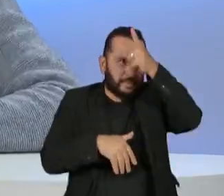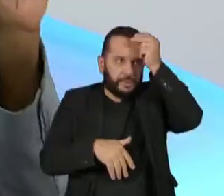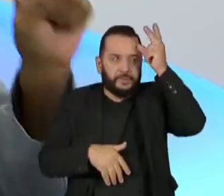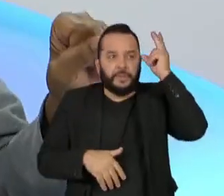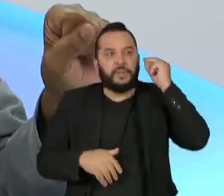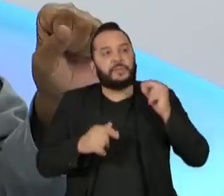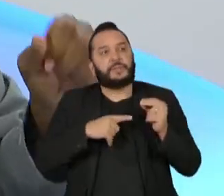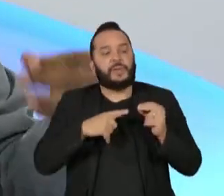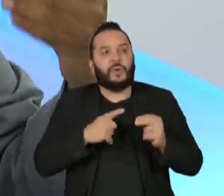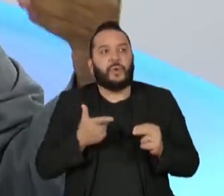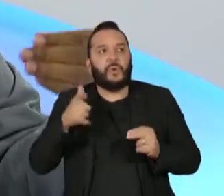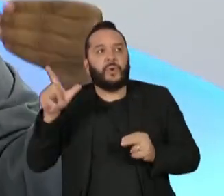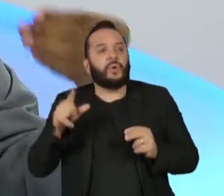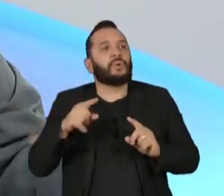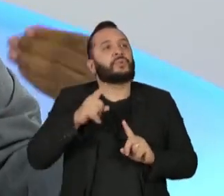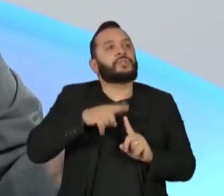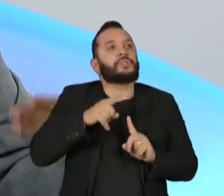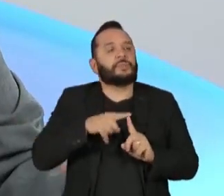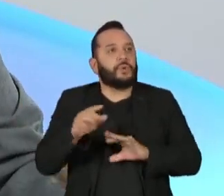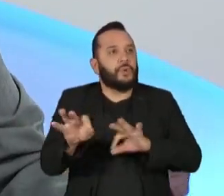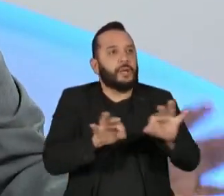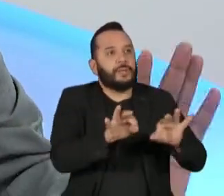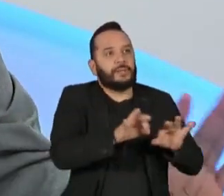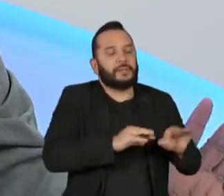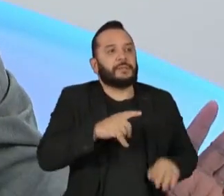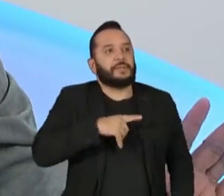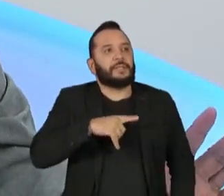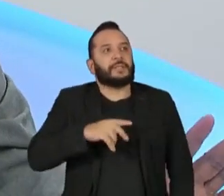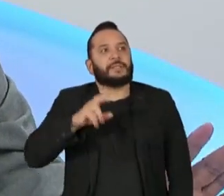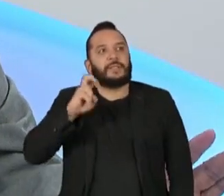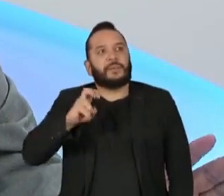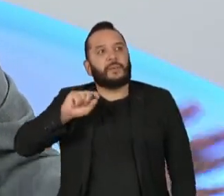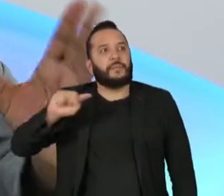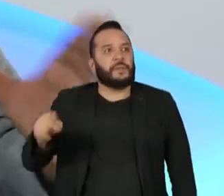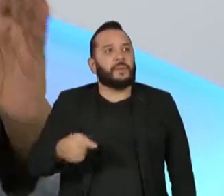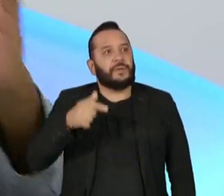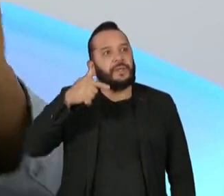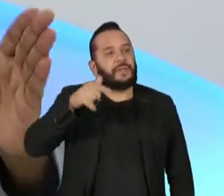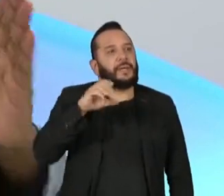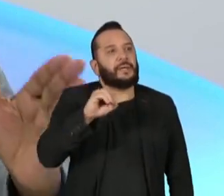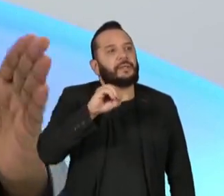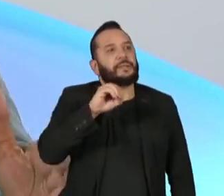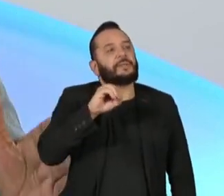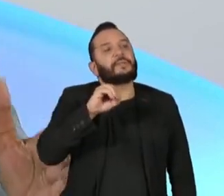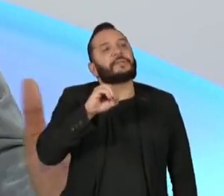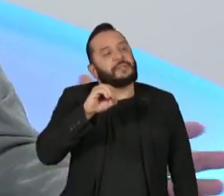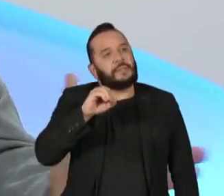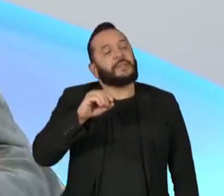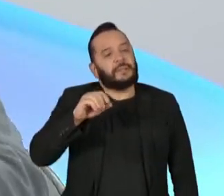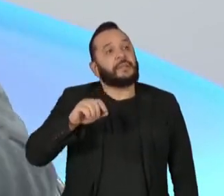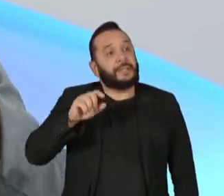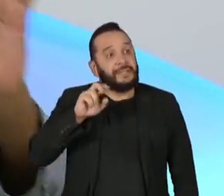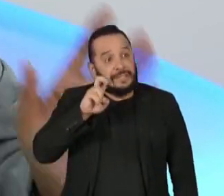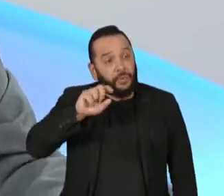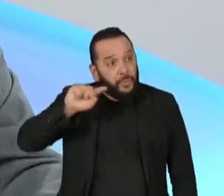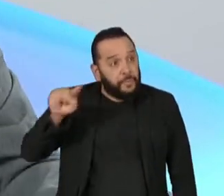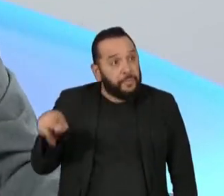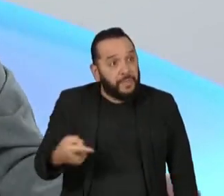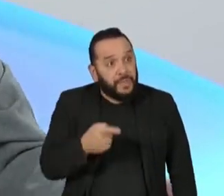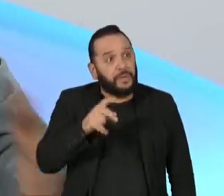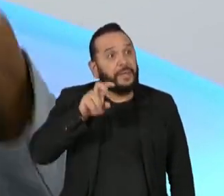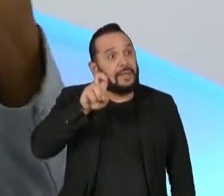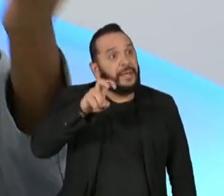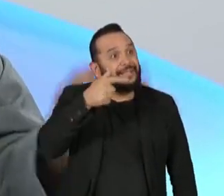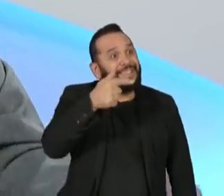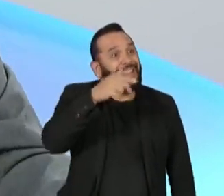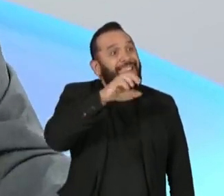tipo de organização. Nós temos 5.570 municípios no Brasil. Que tal estabelecer a meta de eleger